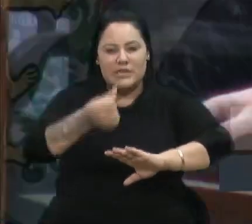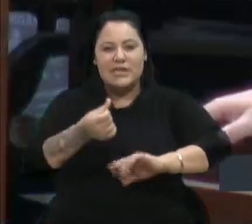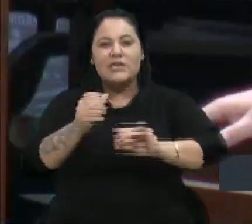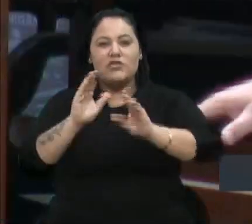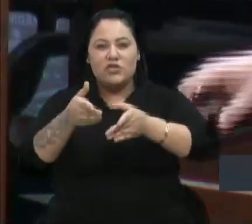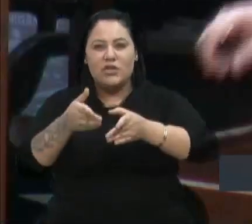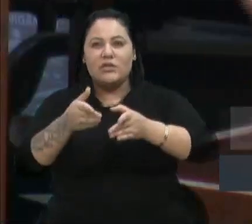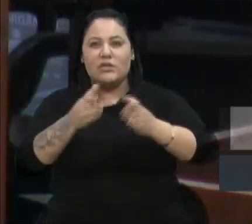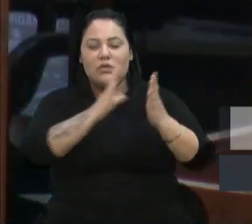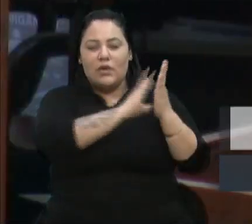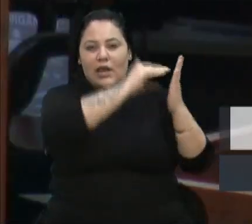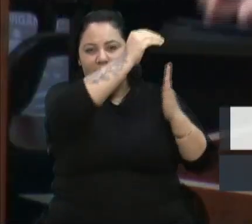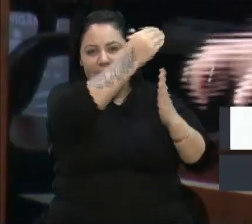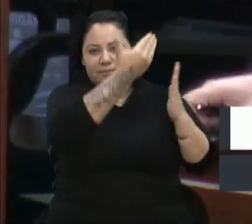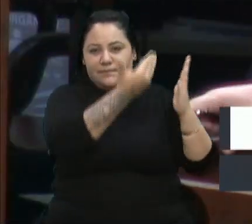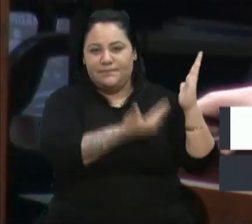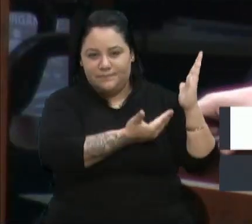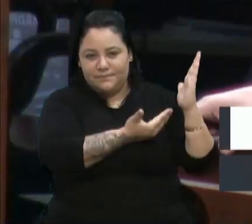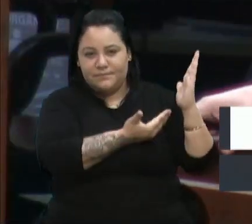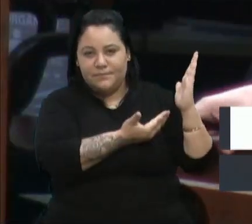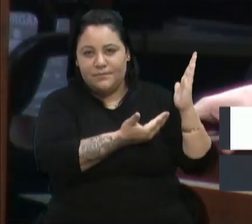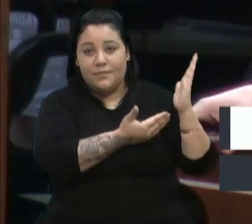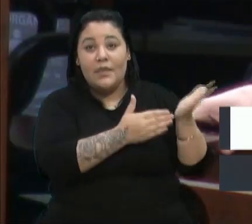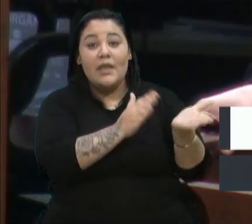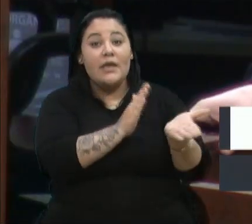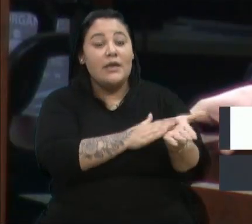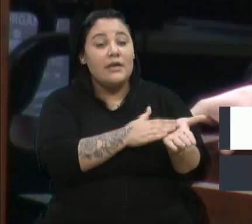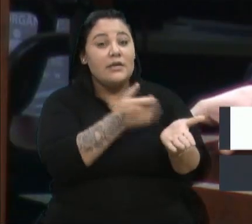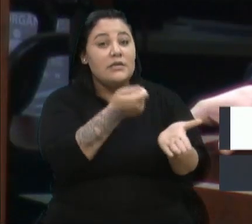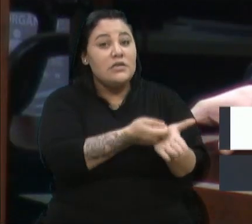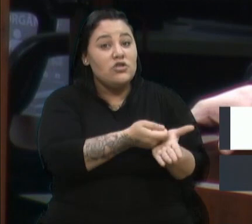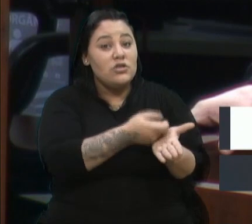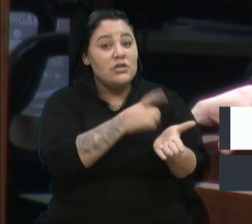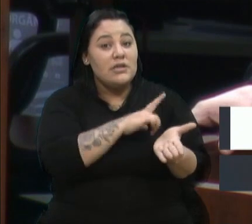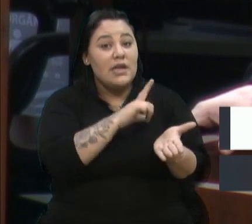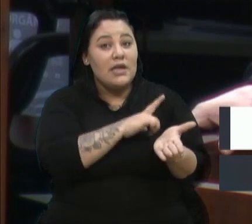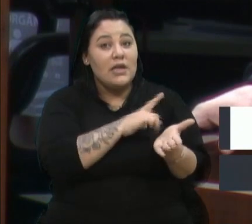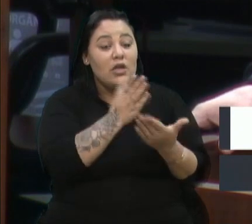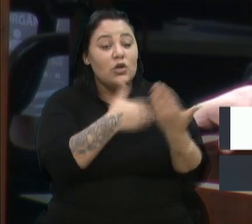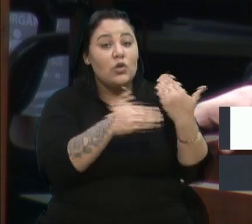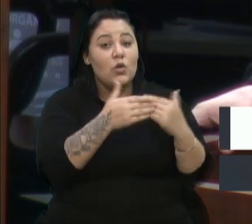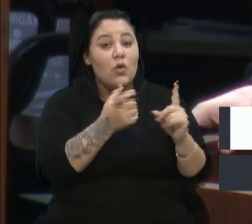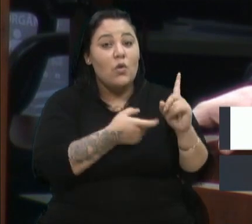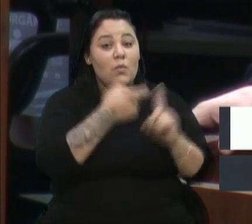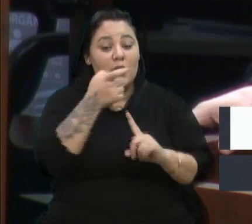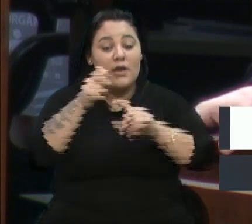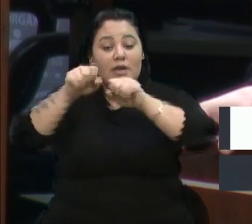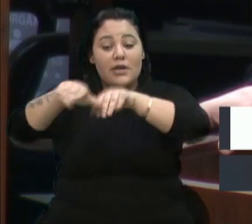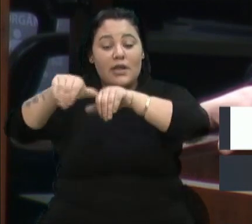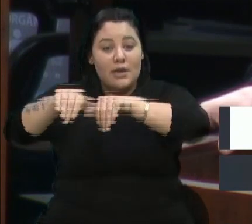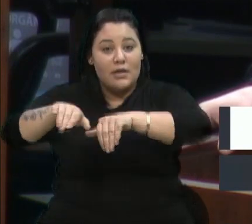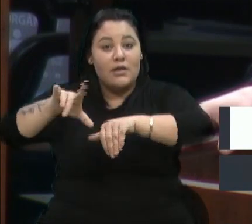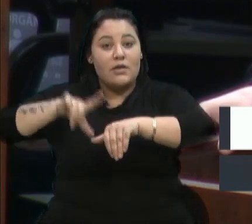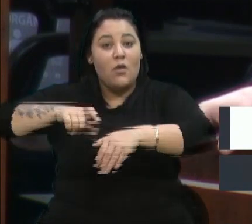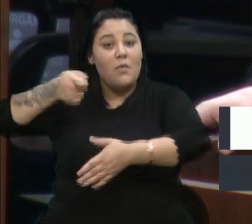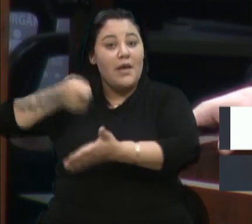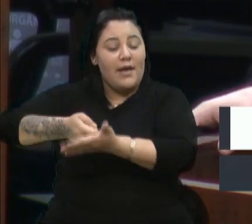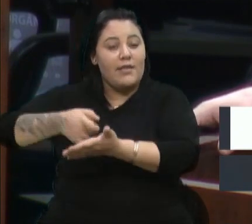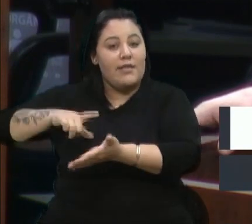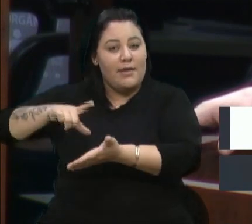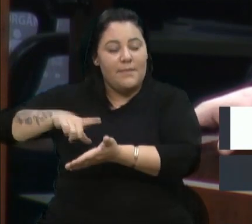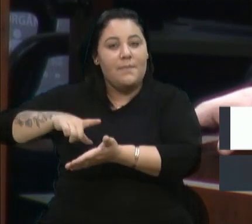Então, o calendário, ele exige que nós tenhamos a meia maratona todos os meses de setembro. E fica aqui,